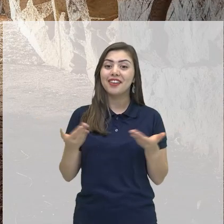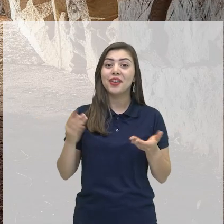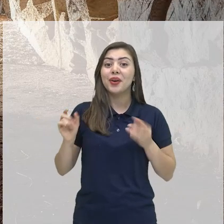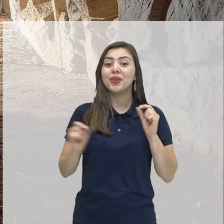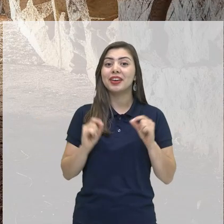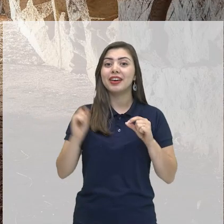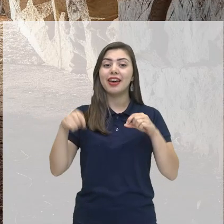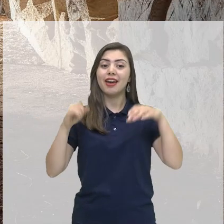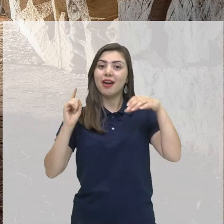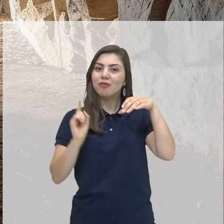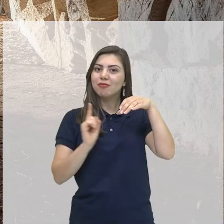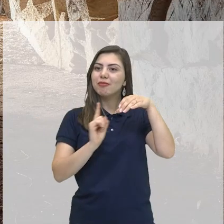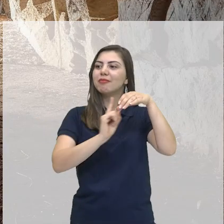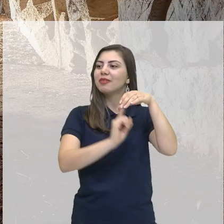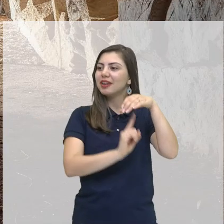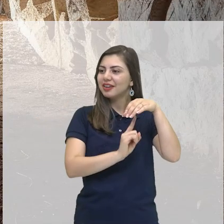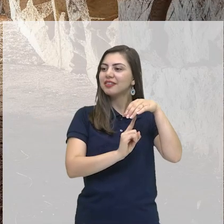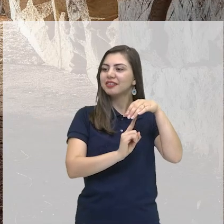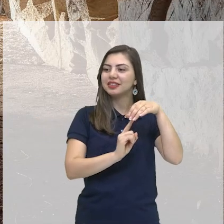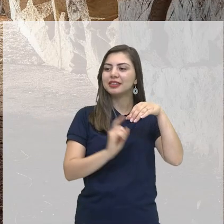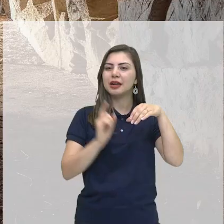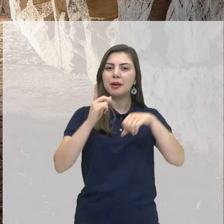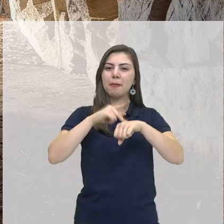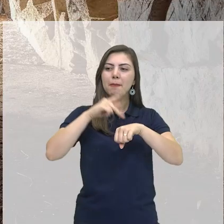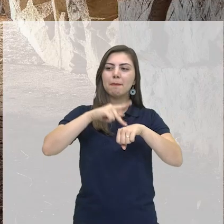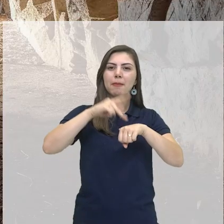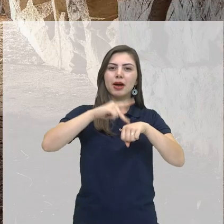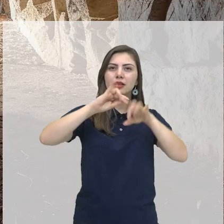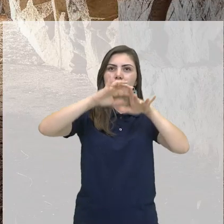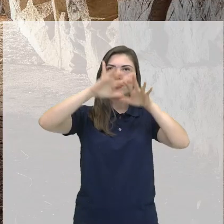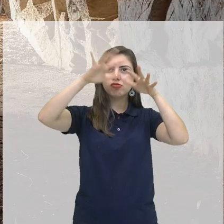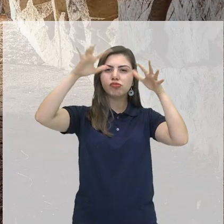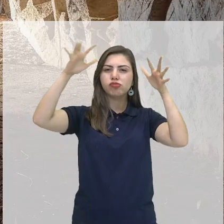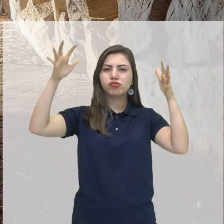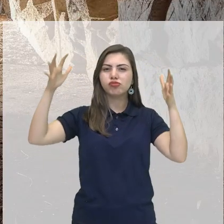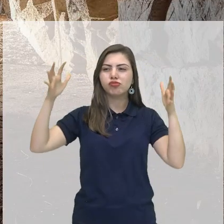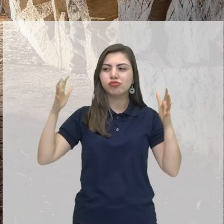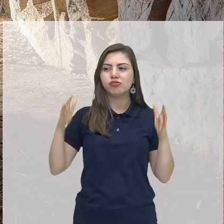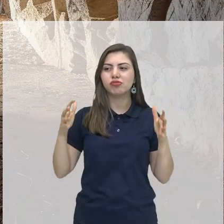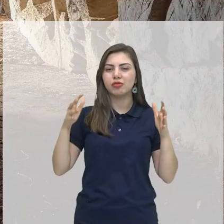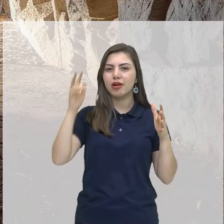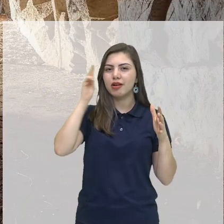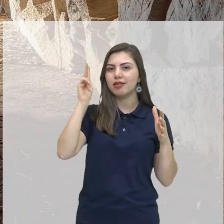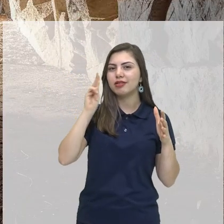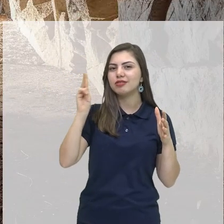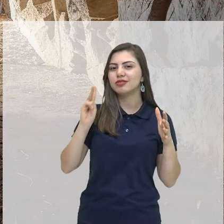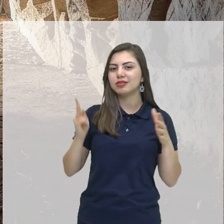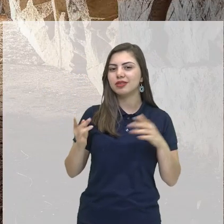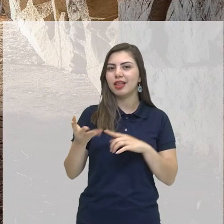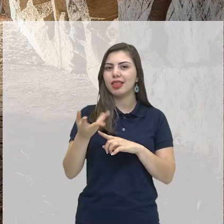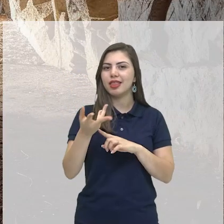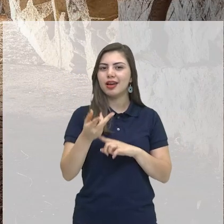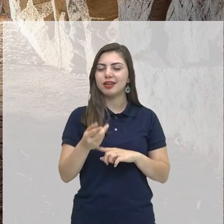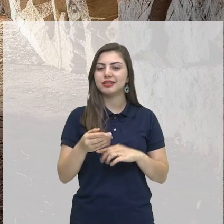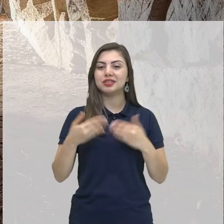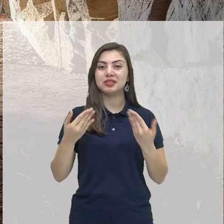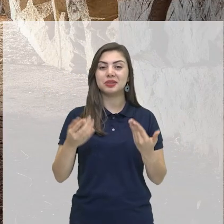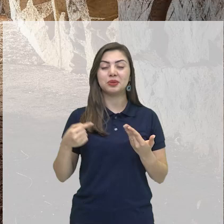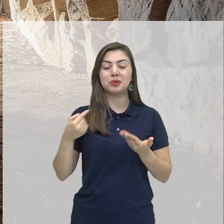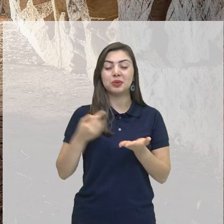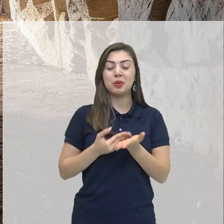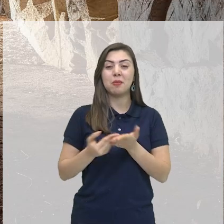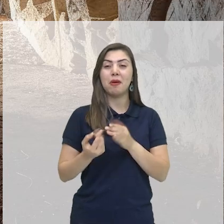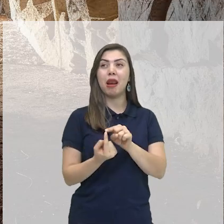numa caverna, porque para a gente começar a falar da história da arte, nós vamos voltar lá